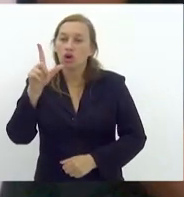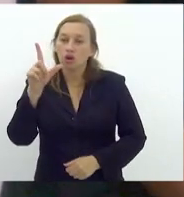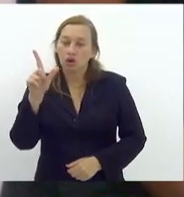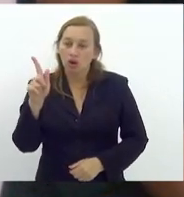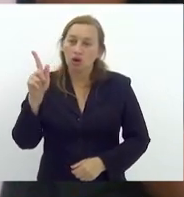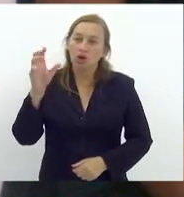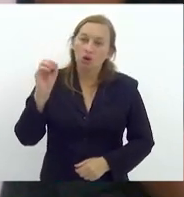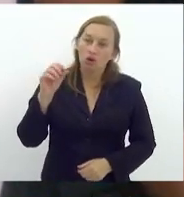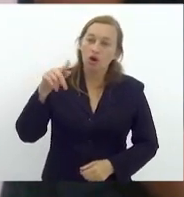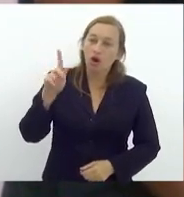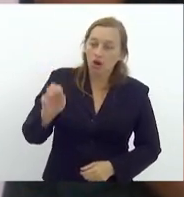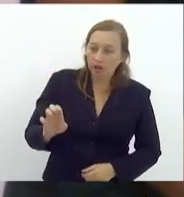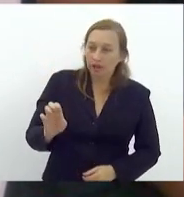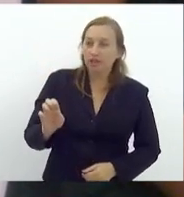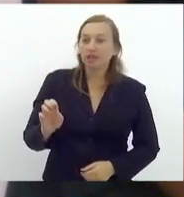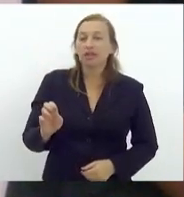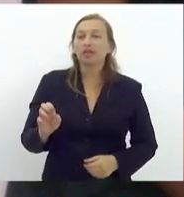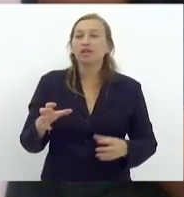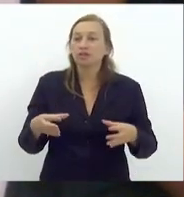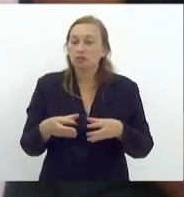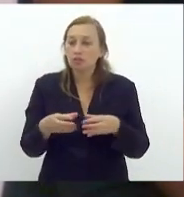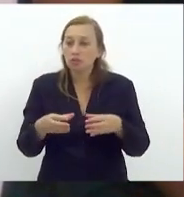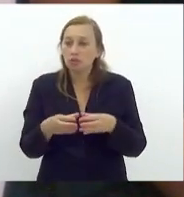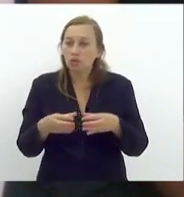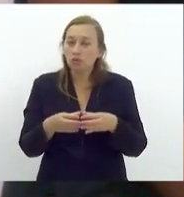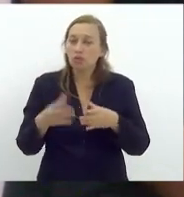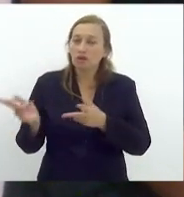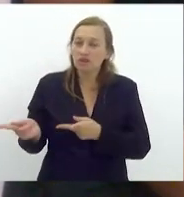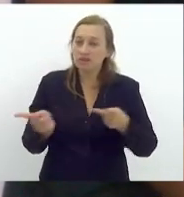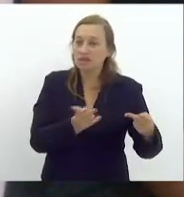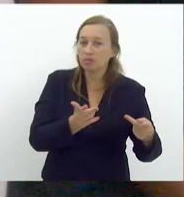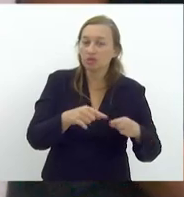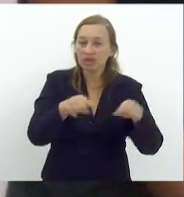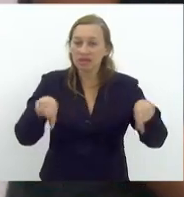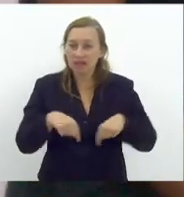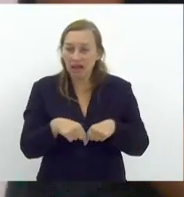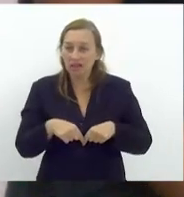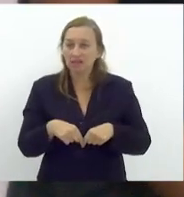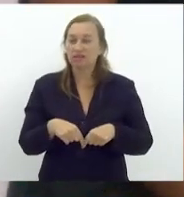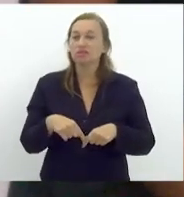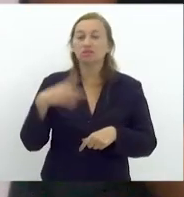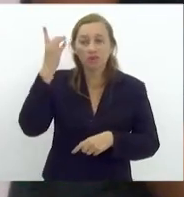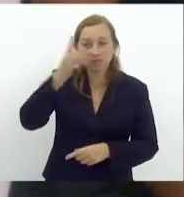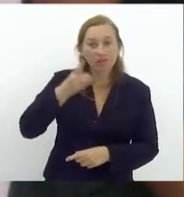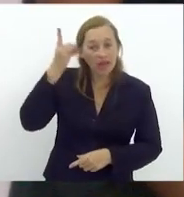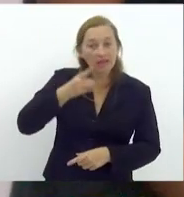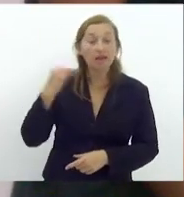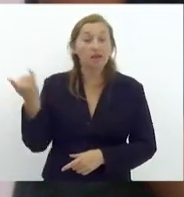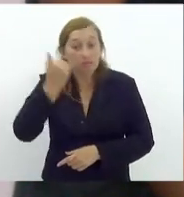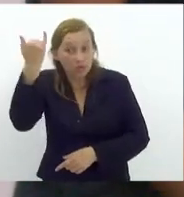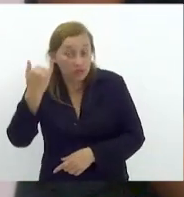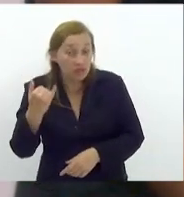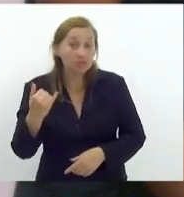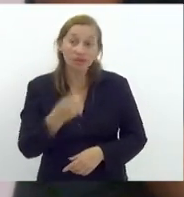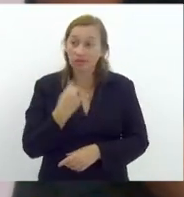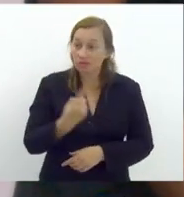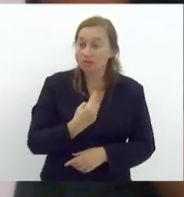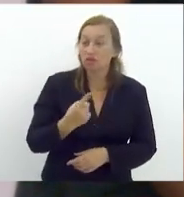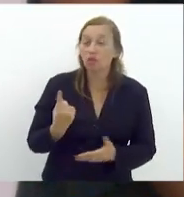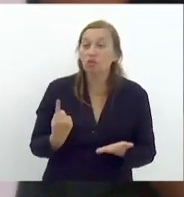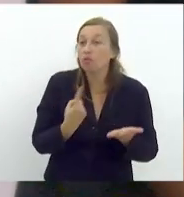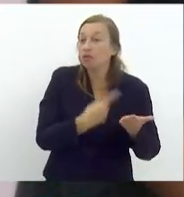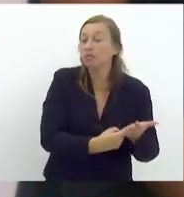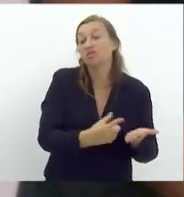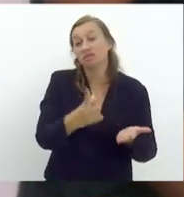ex-camel negro uma galera que passa muito lá pelo nosso gabinete e para a gente é muito importante isso é um compromisso